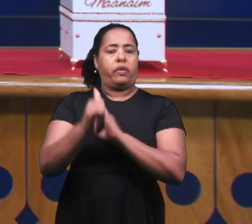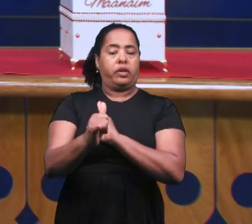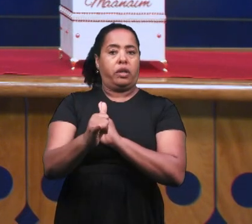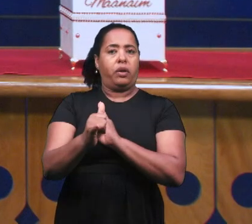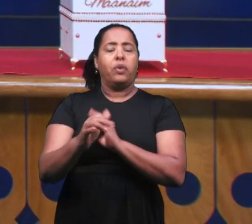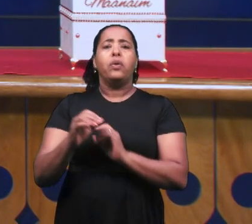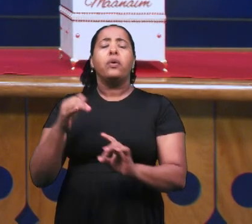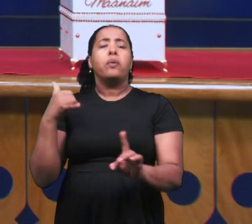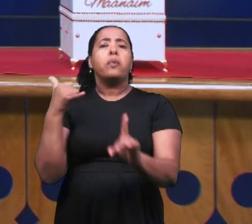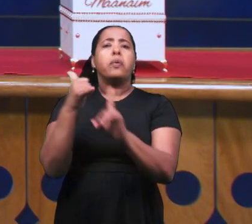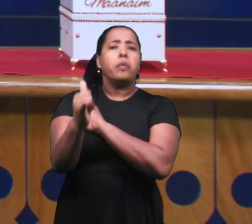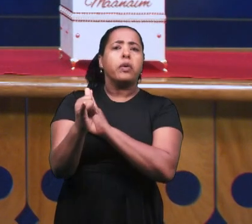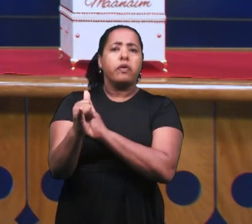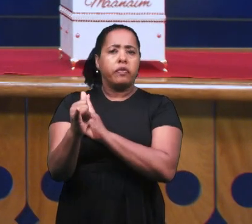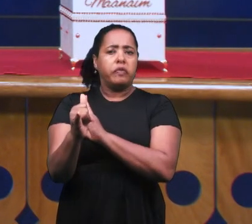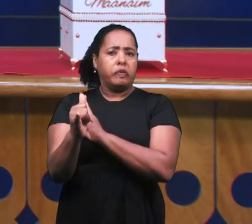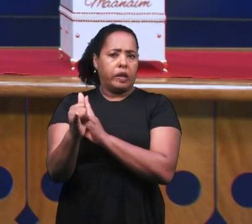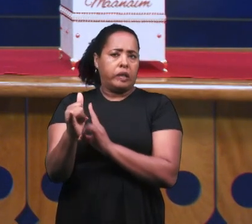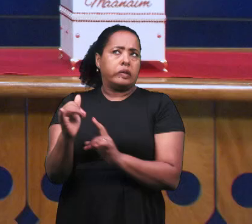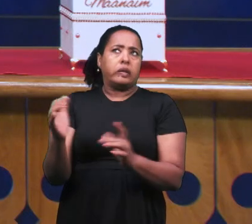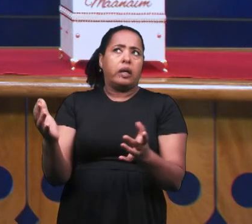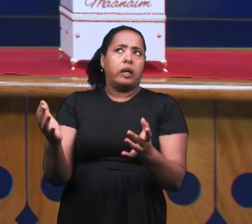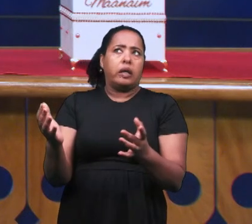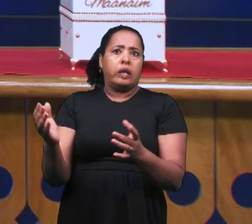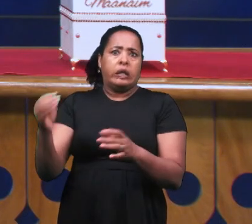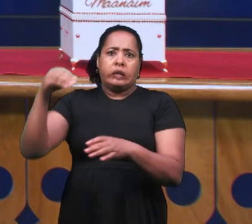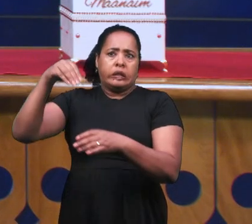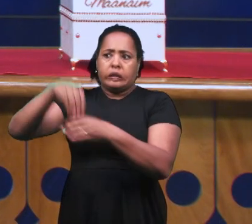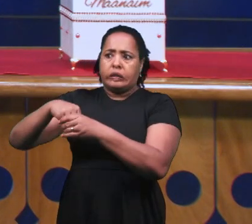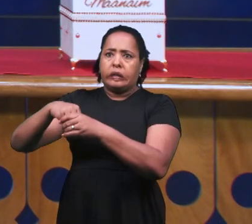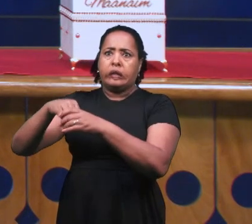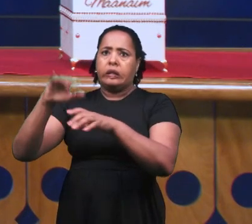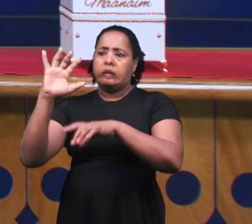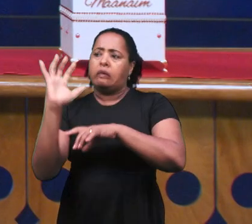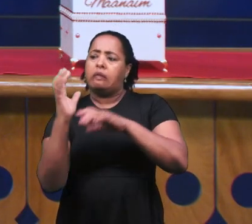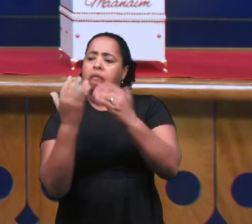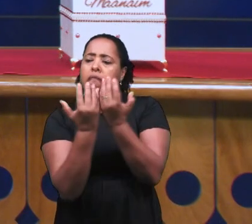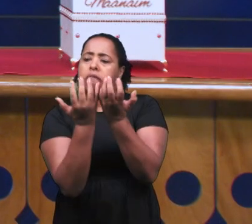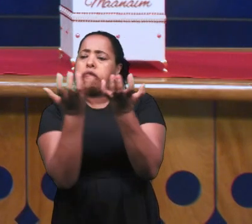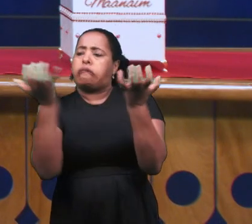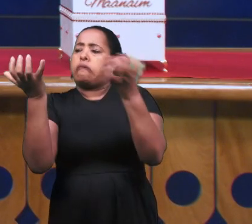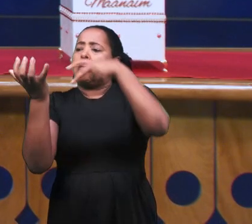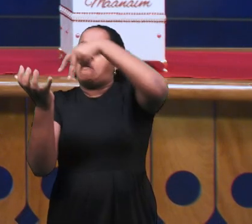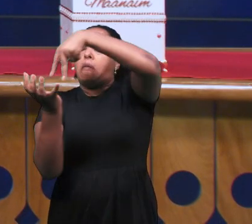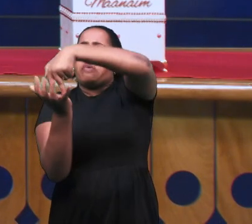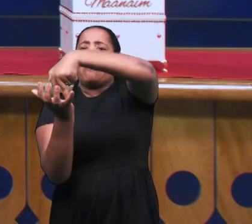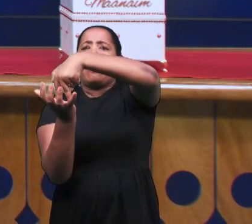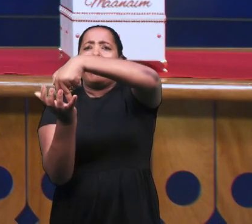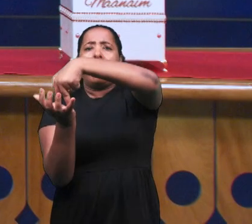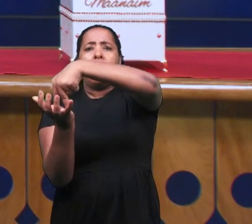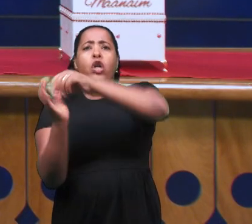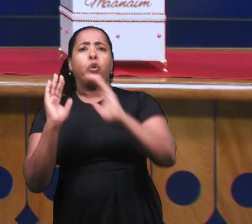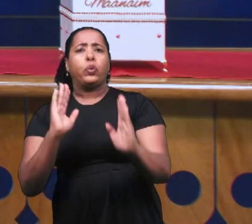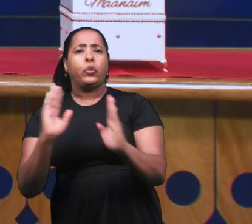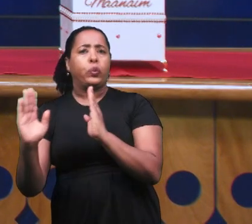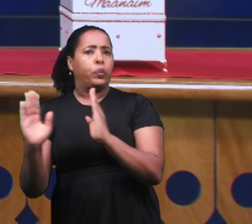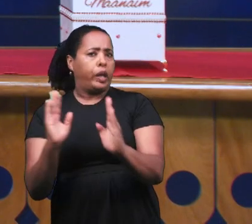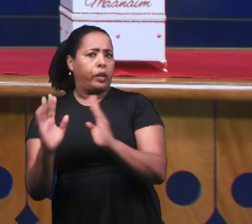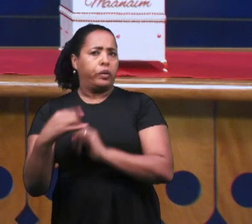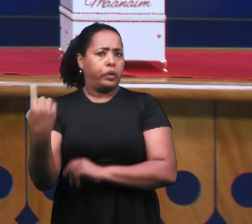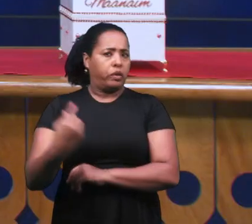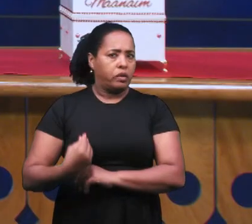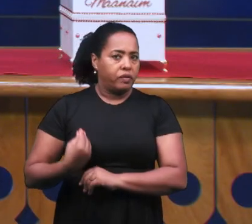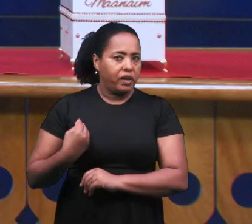profético não está simplesmente nos muros daqui, do tempo que nós estamos vivendo,